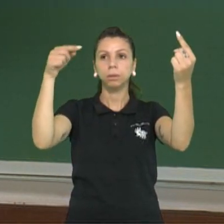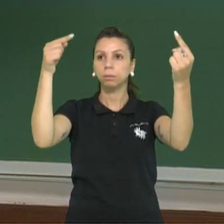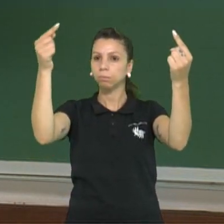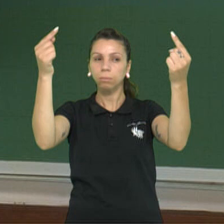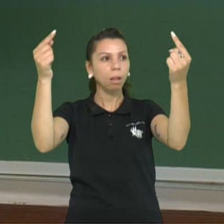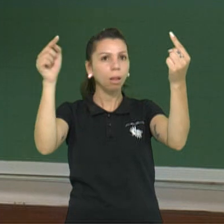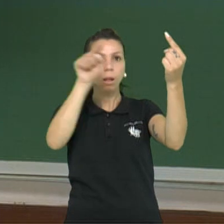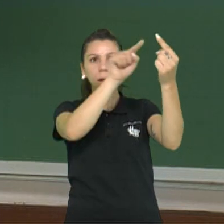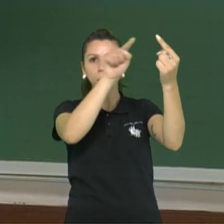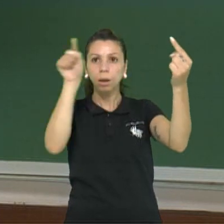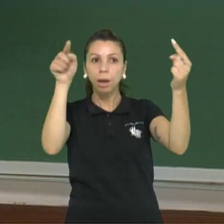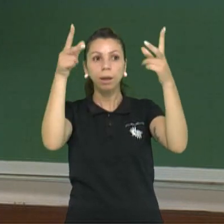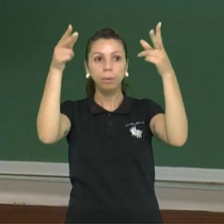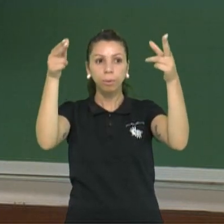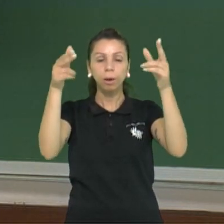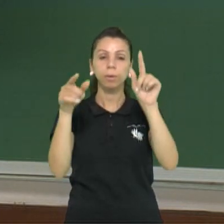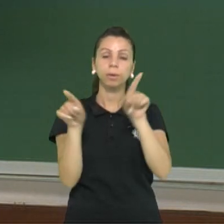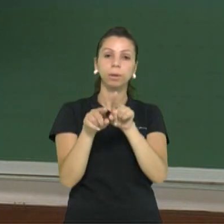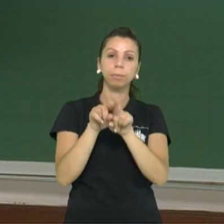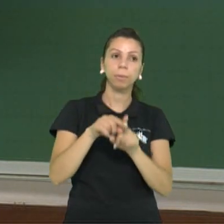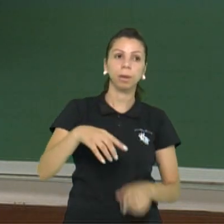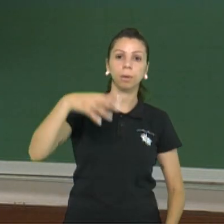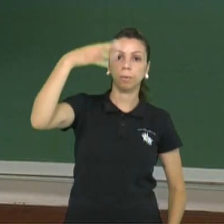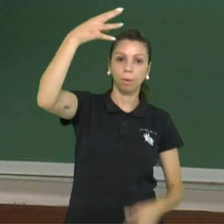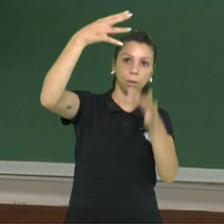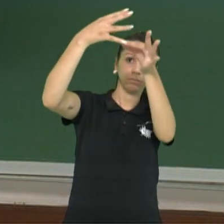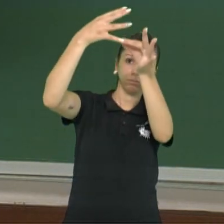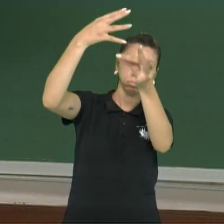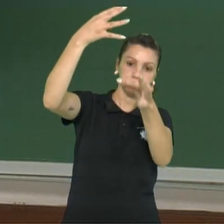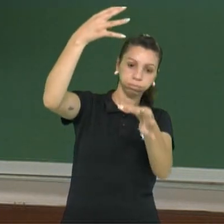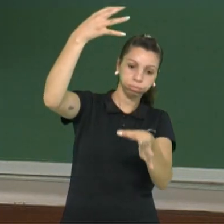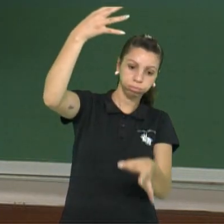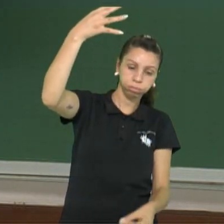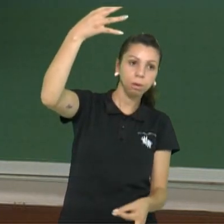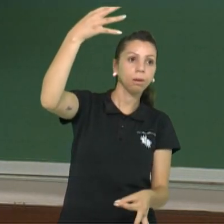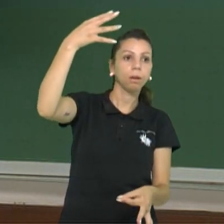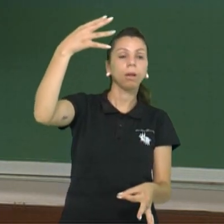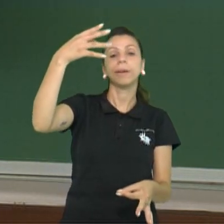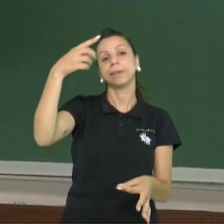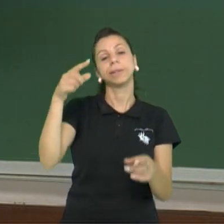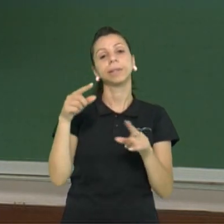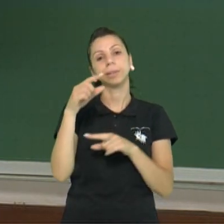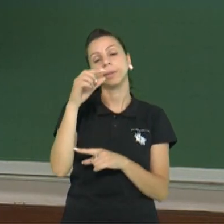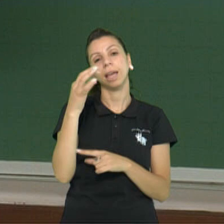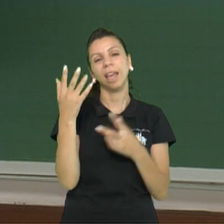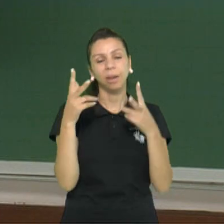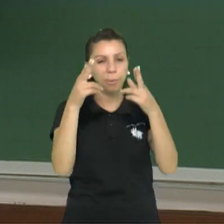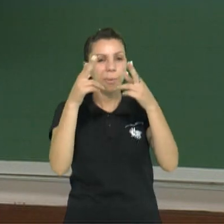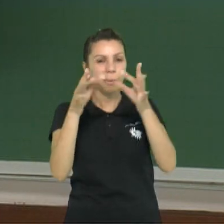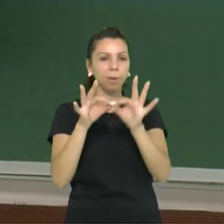essa linha. Do 4 até aqui vai ser a mesma distância do 0 até aqui, ok?